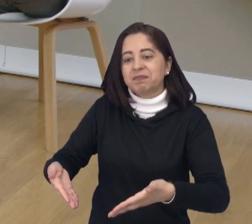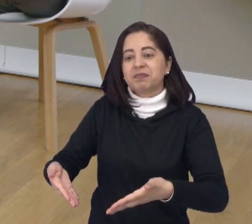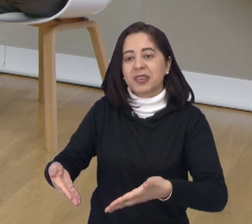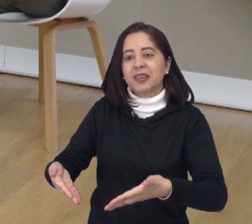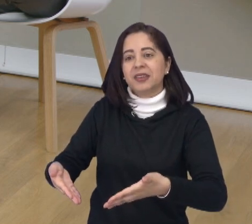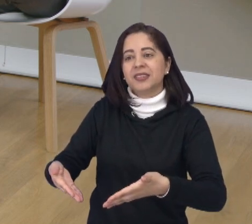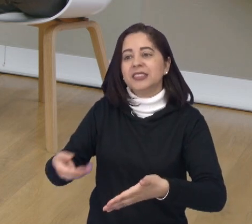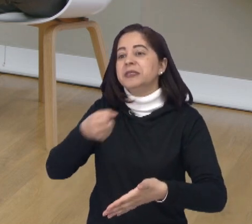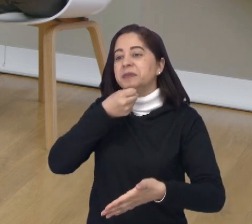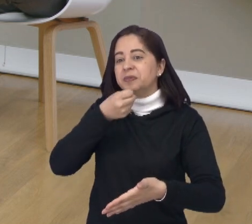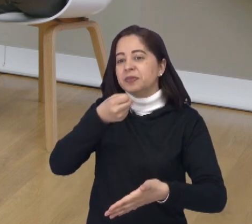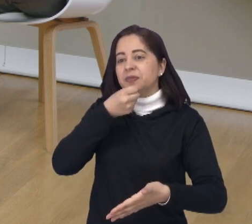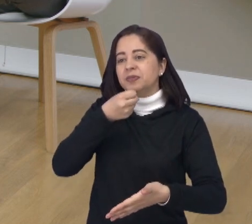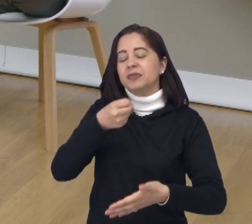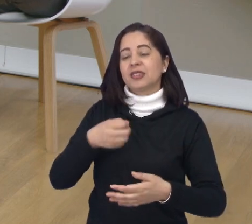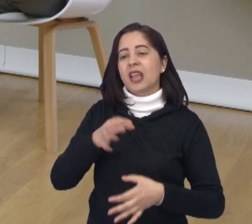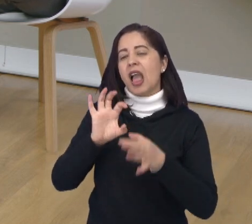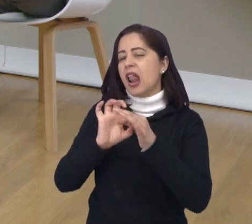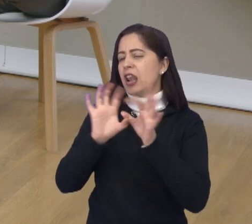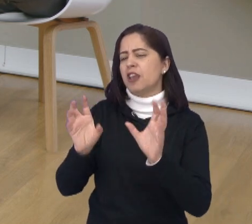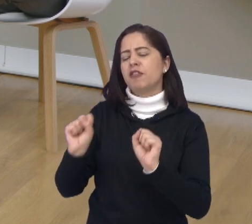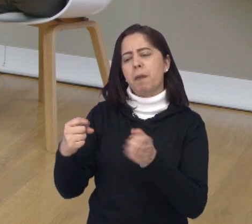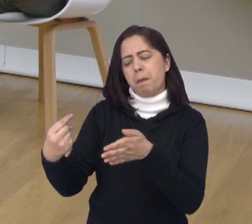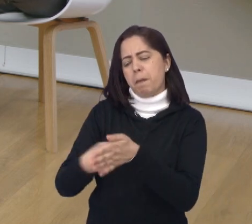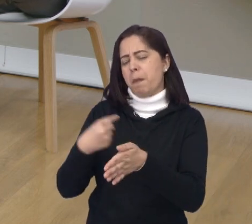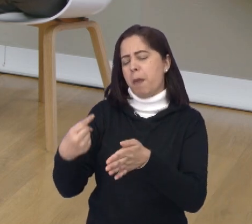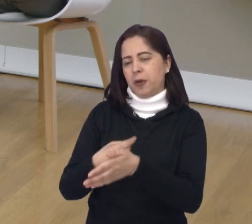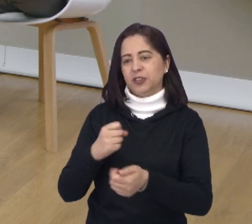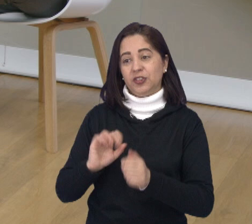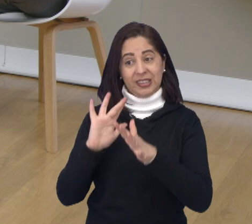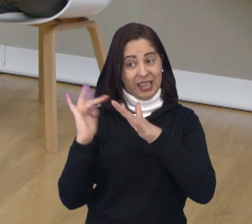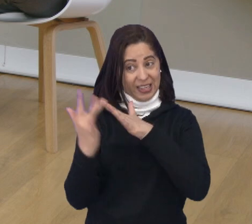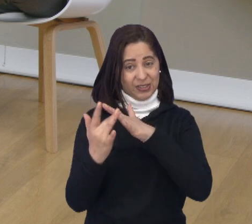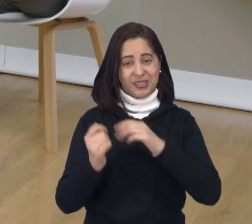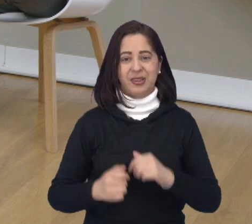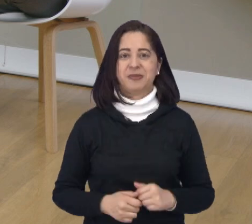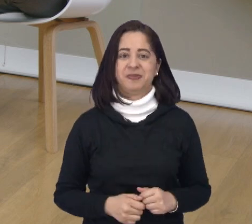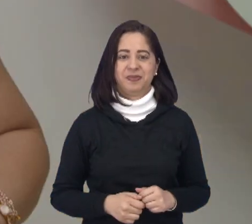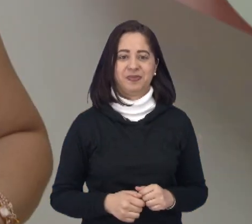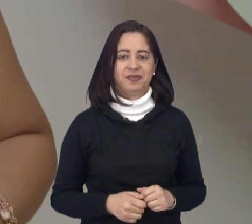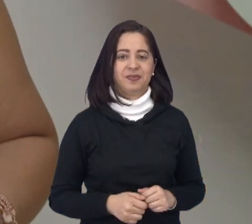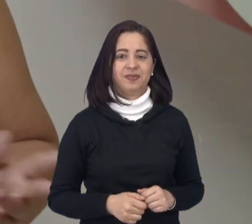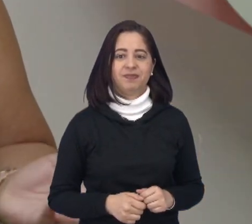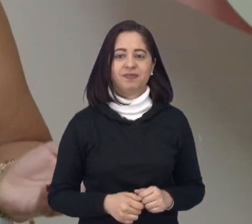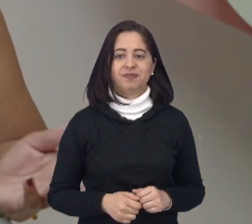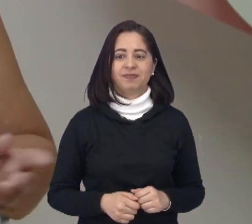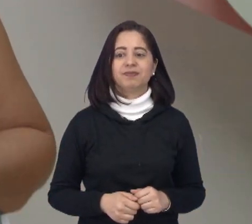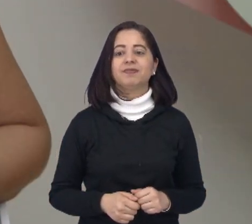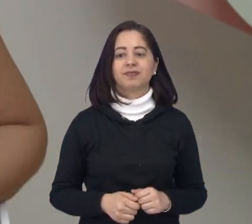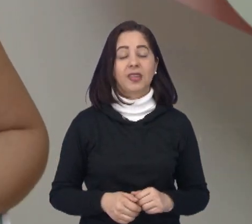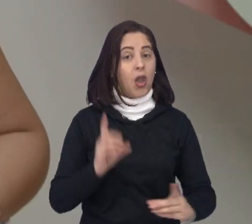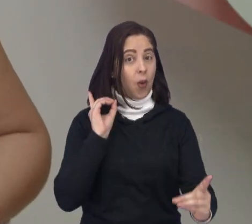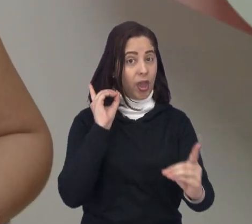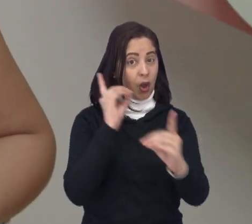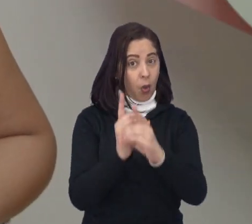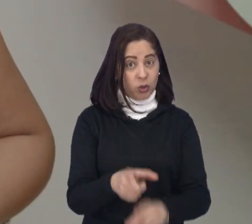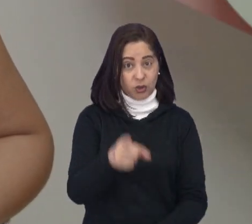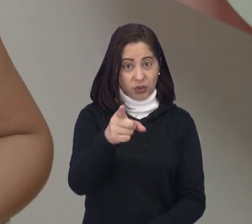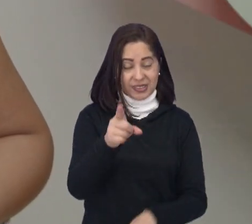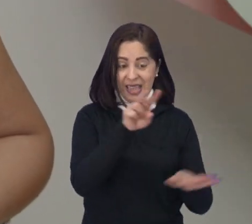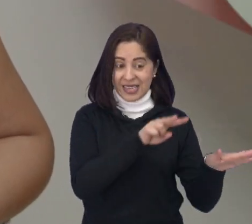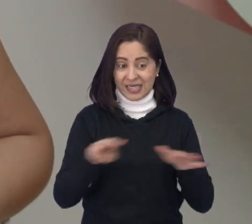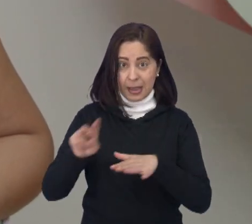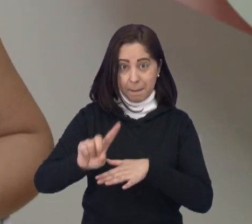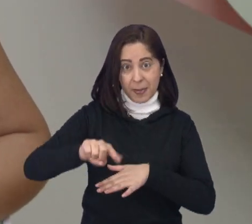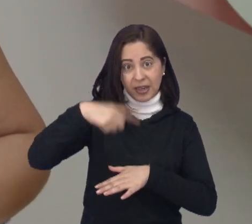fico à disposição para tirar dúvidas aí em nossas redes sociais. Muito obrigada, doutor. Eu encontro você no próximo De